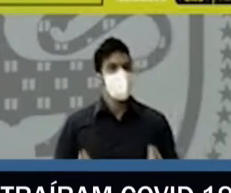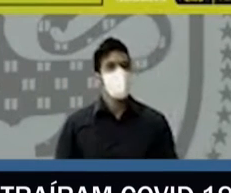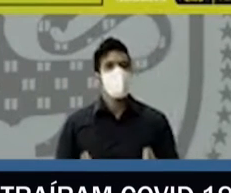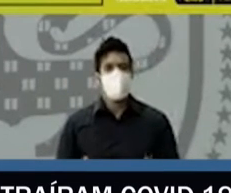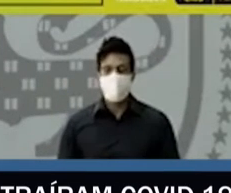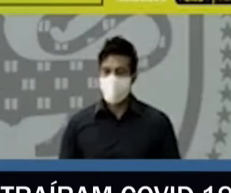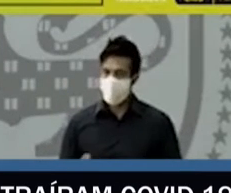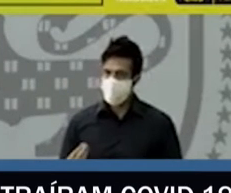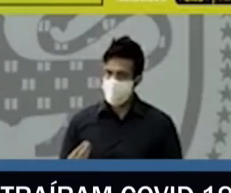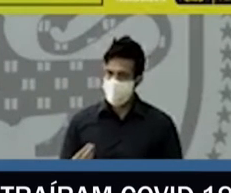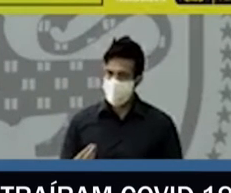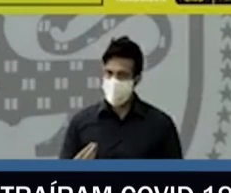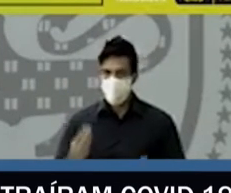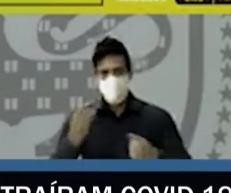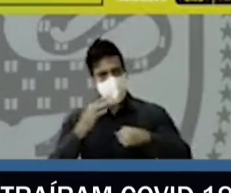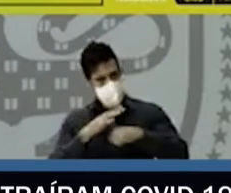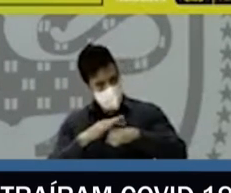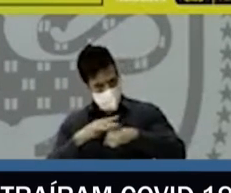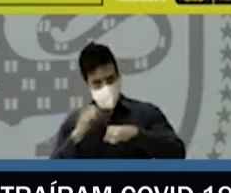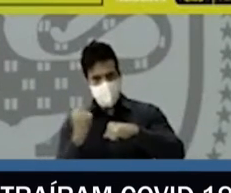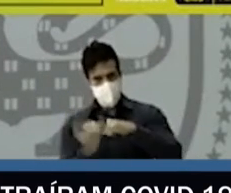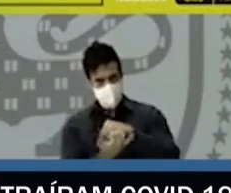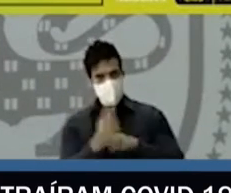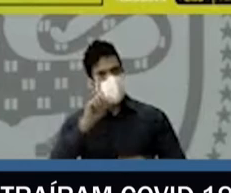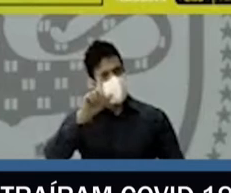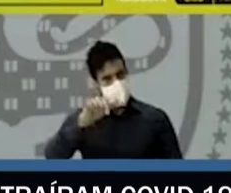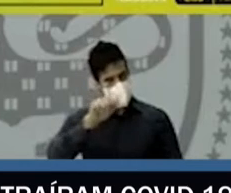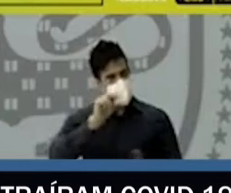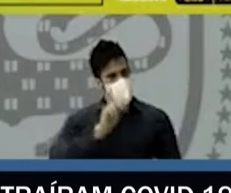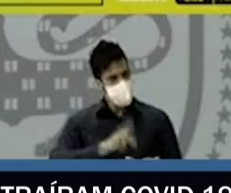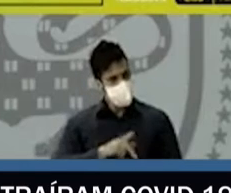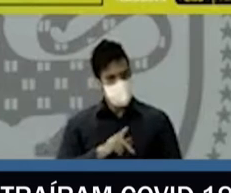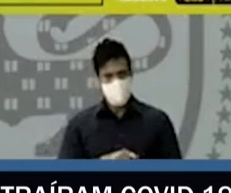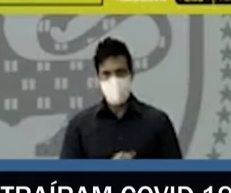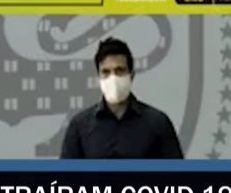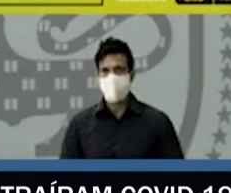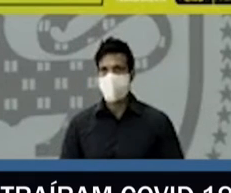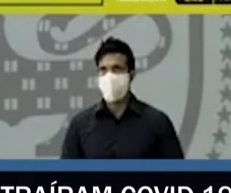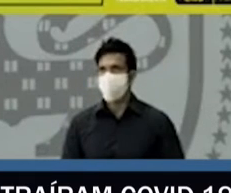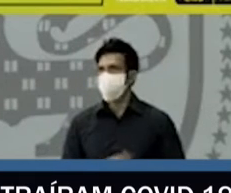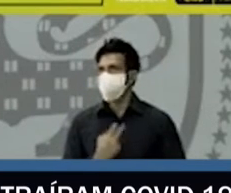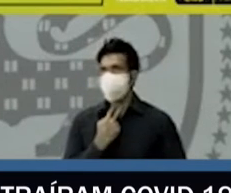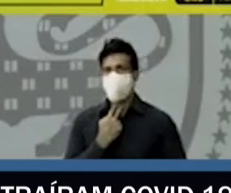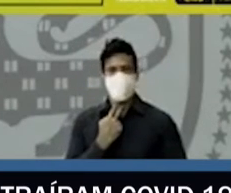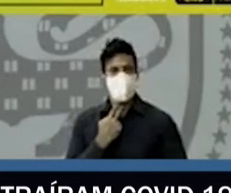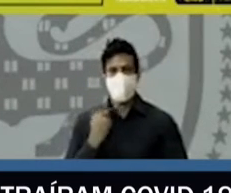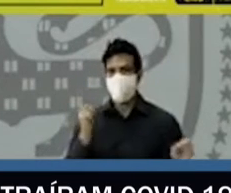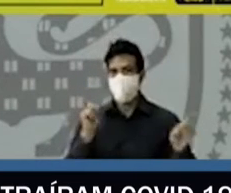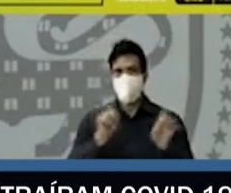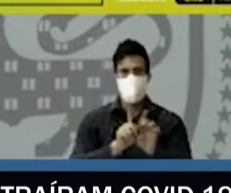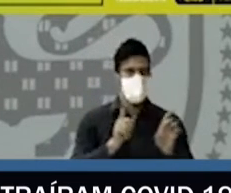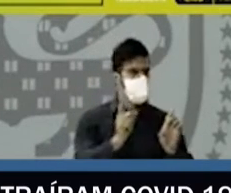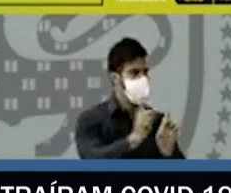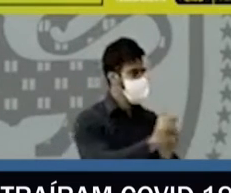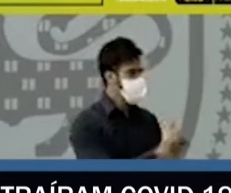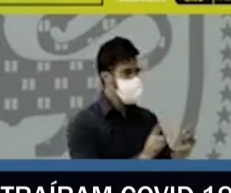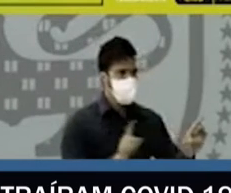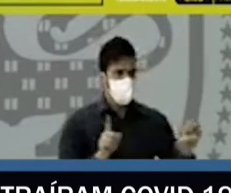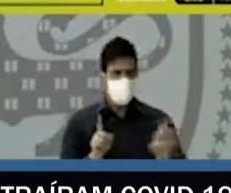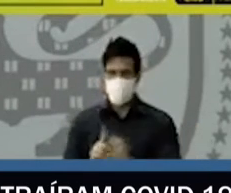estarmos sem distanciamento físico. A literatura comprova, o